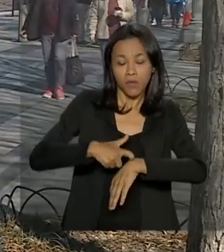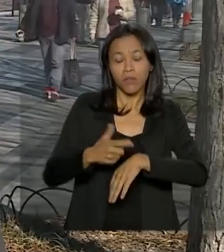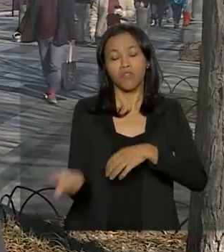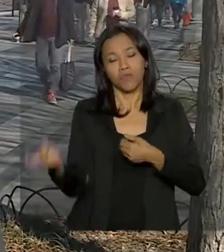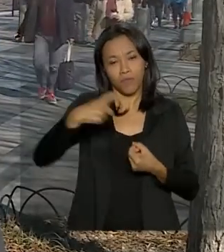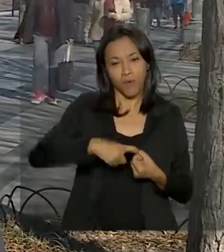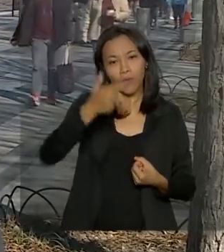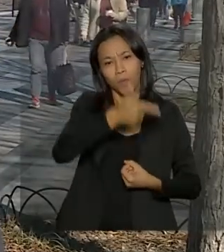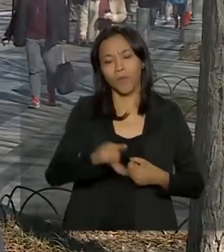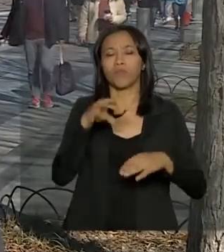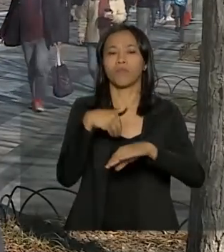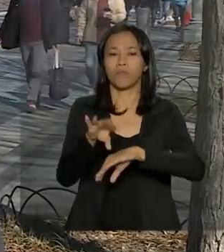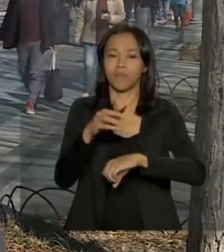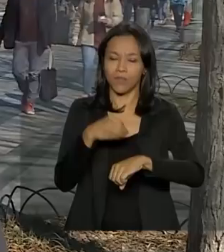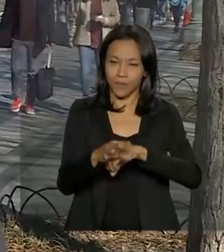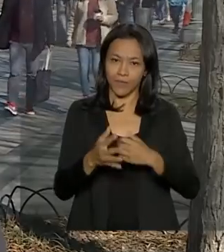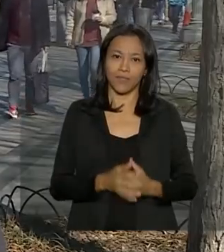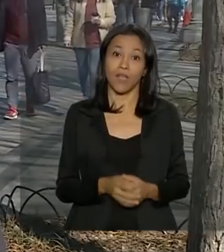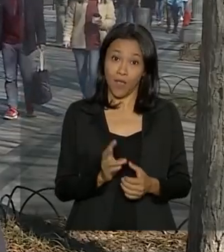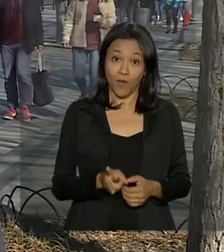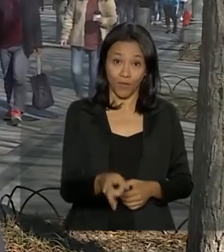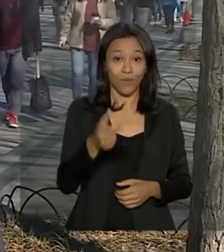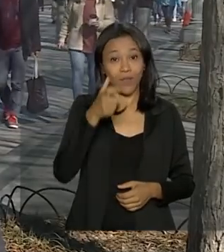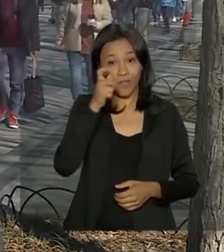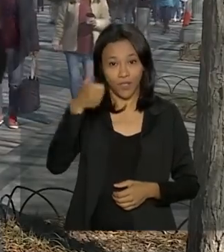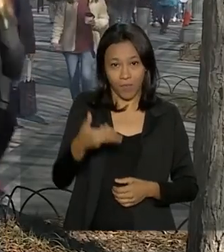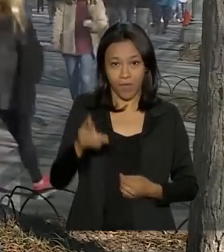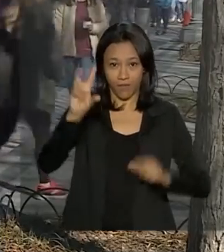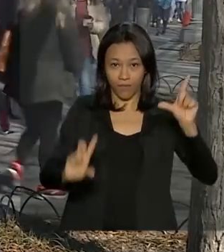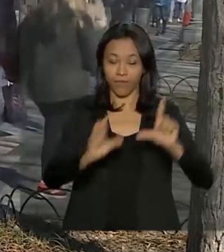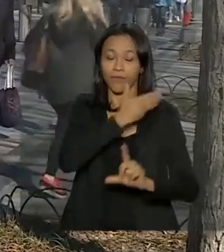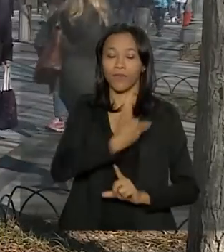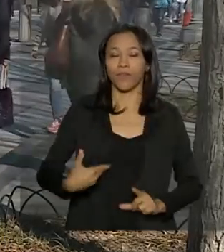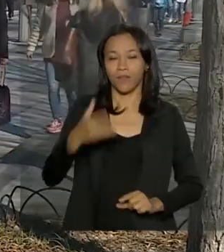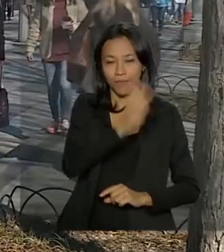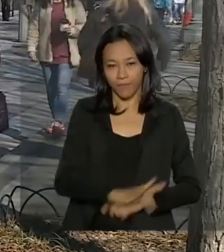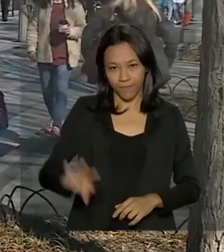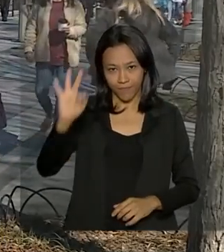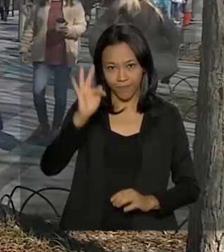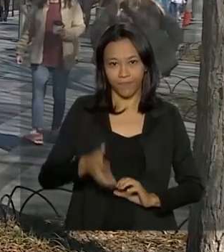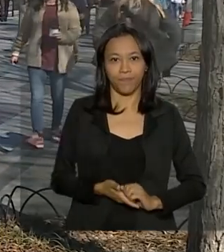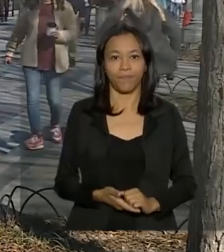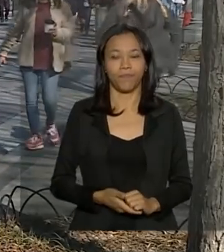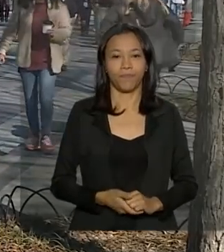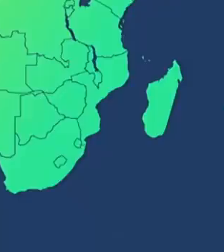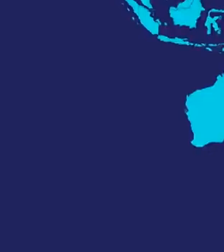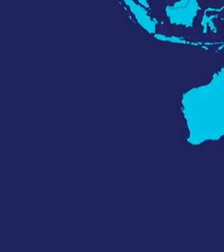momento com mais informações. Fique com a gente na NBR, a TV do Governo Federal.